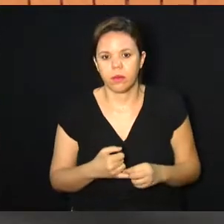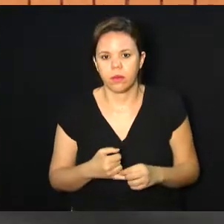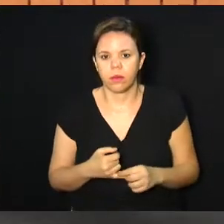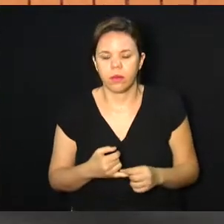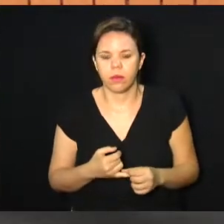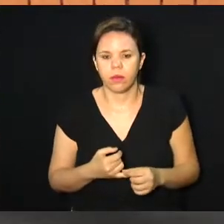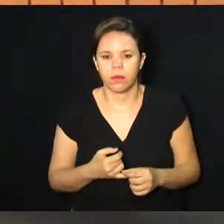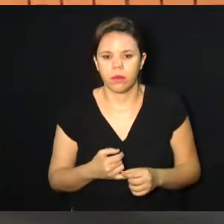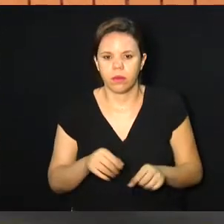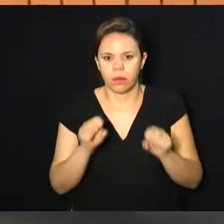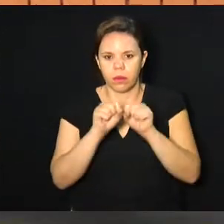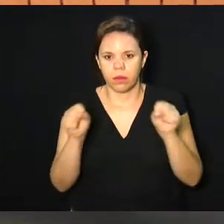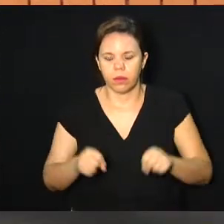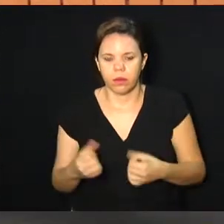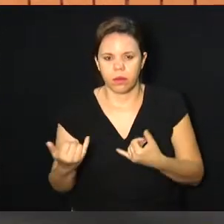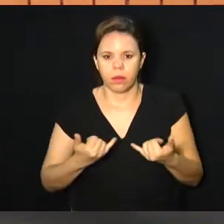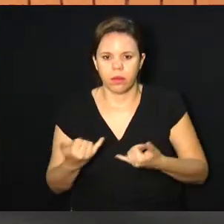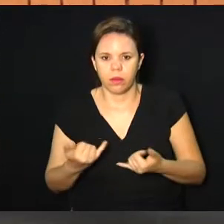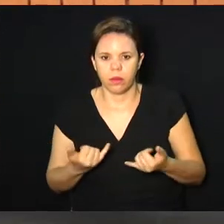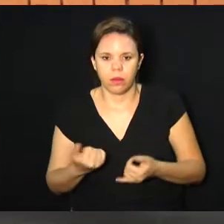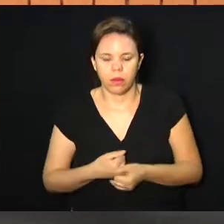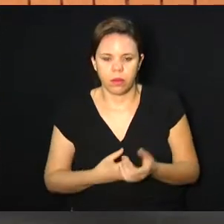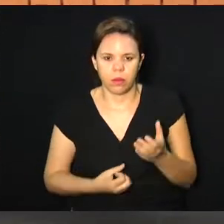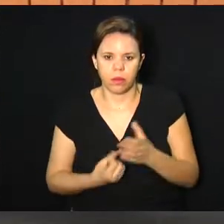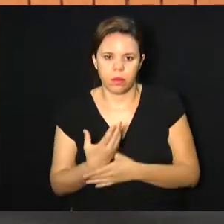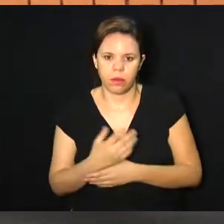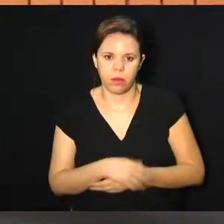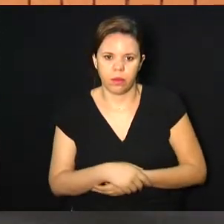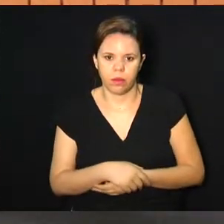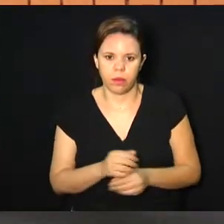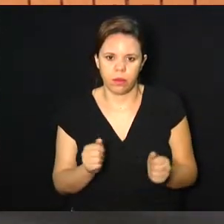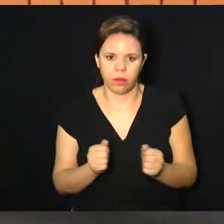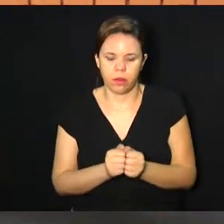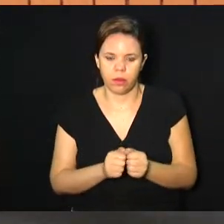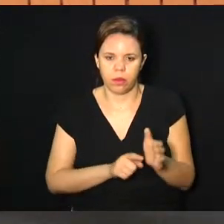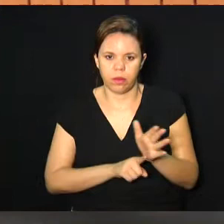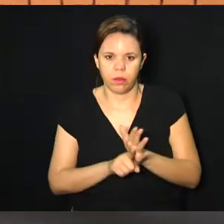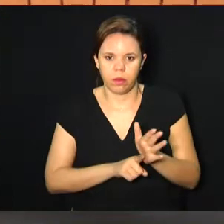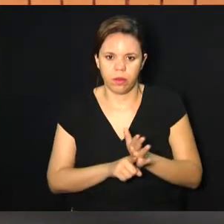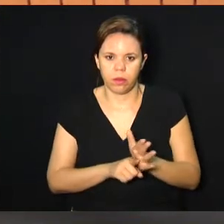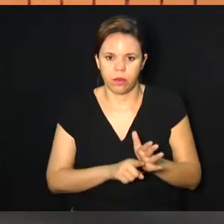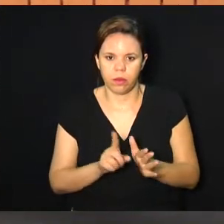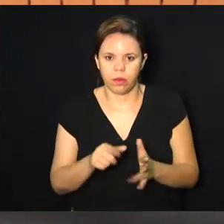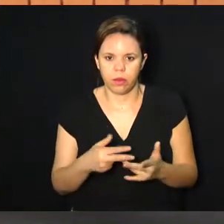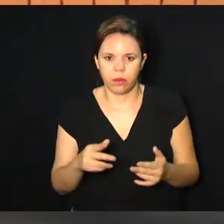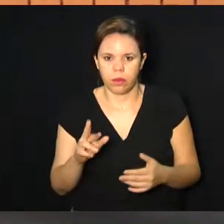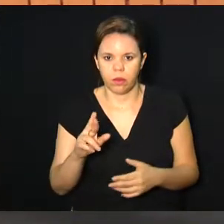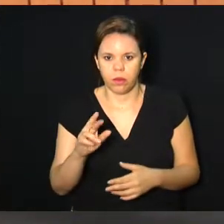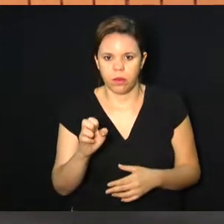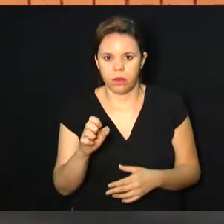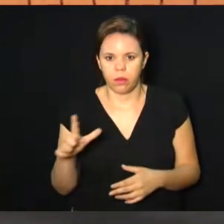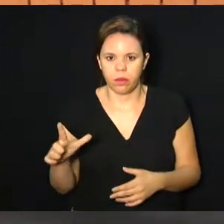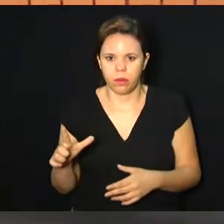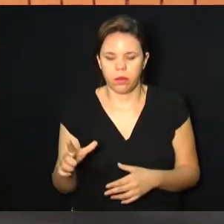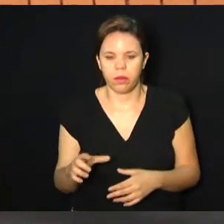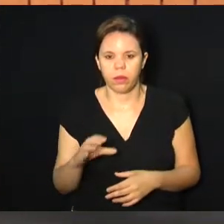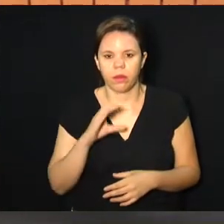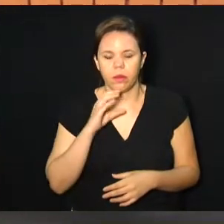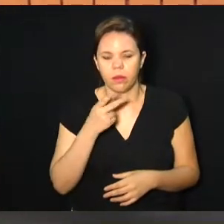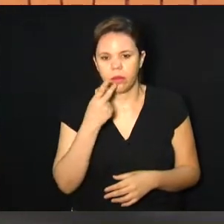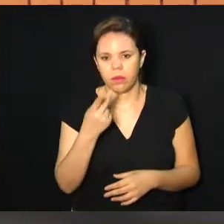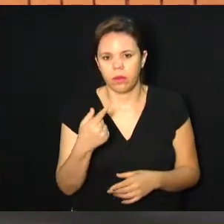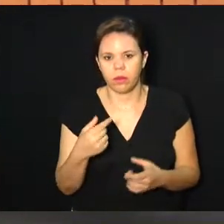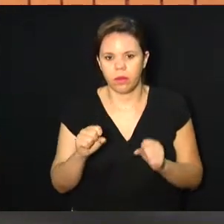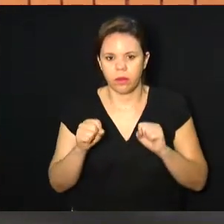de informação que eles está sendo criado, junto com a questão de fiscalização, que é uma coisa que o Rafael falou, o Carlão falou, mas que eu